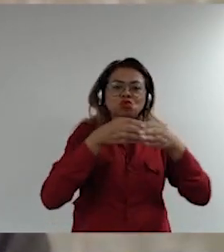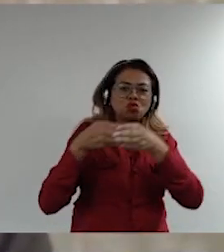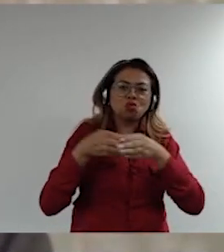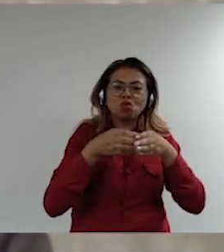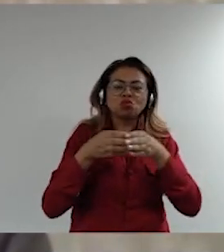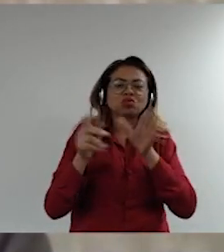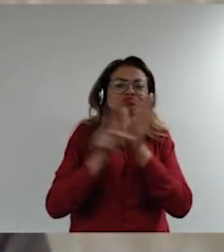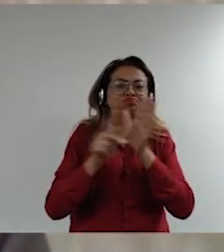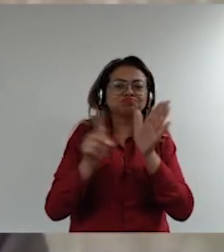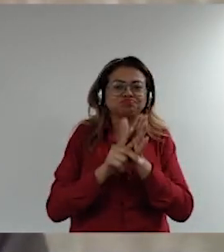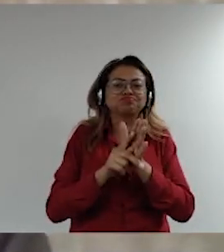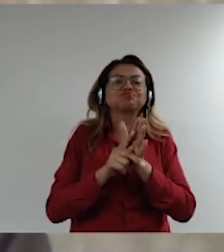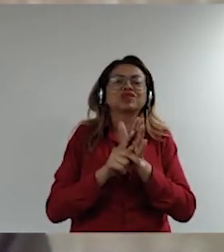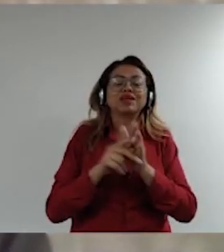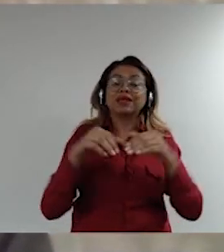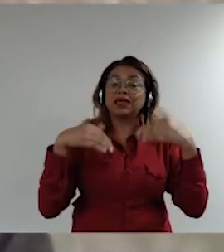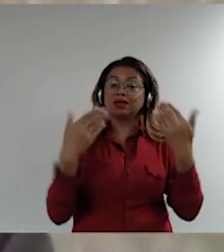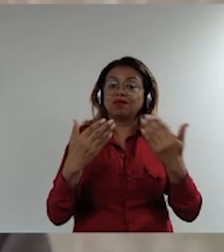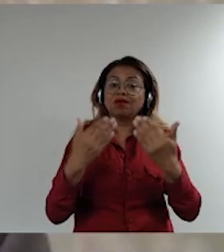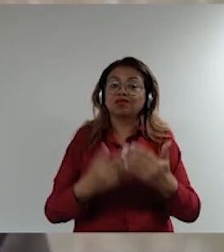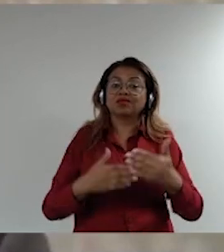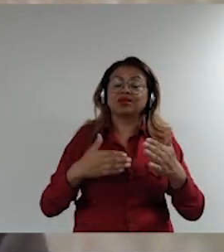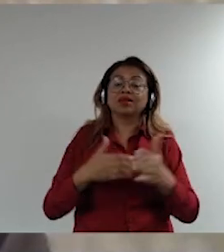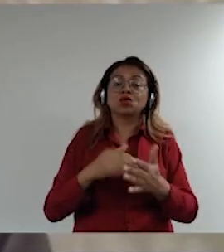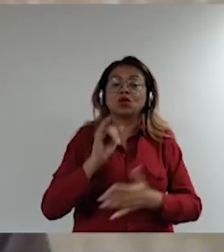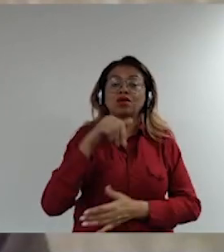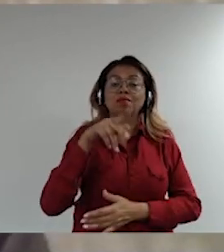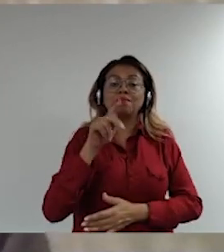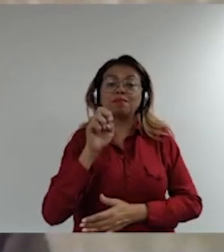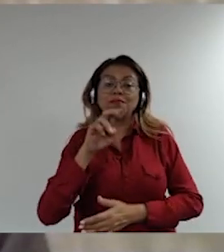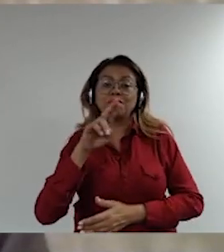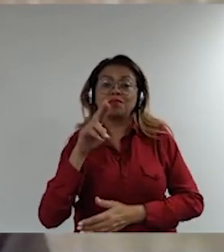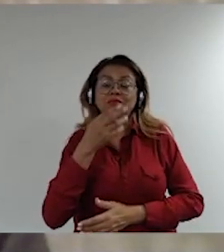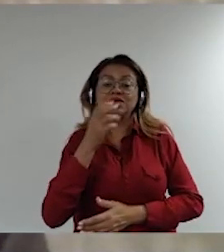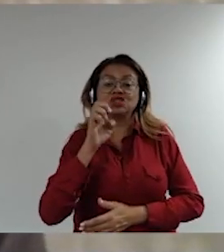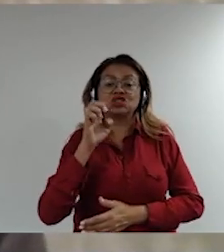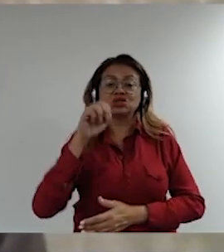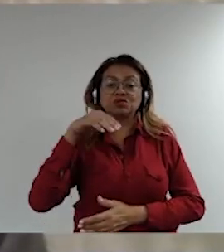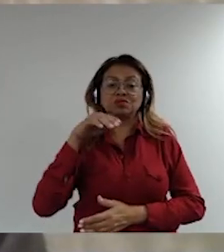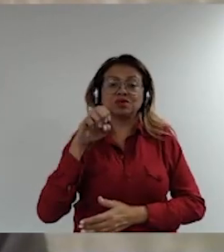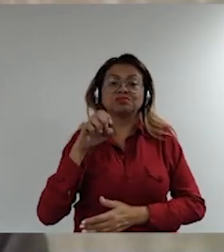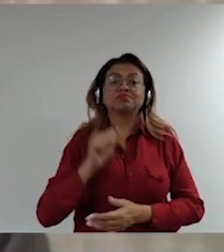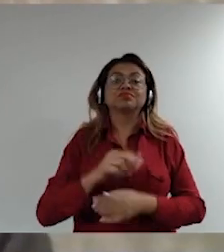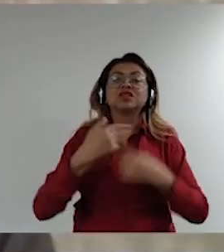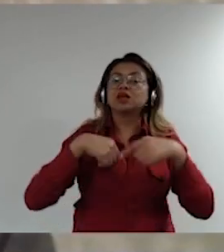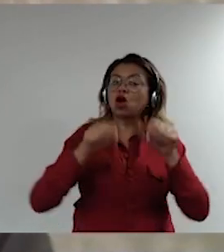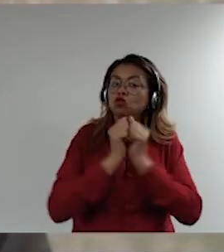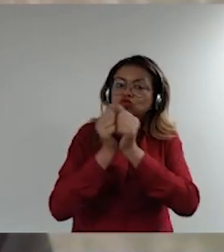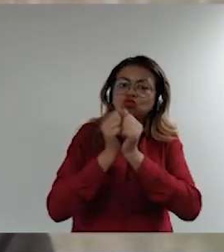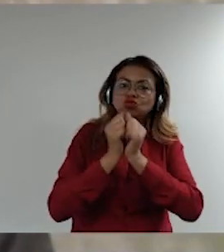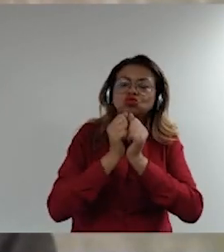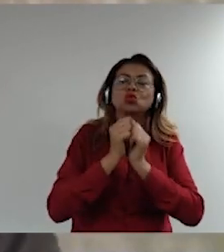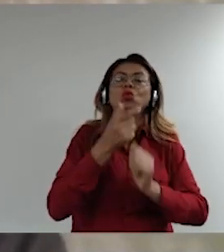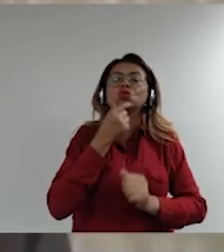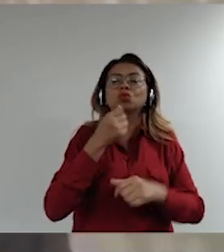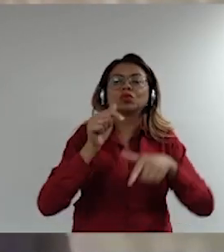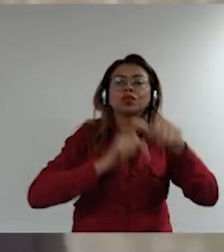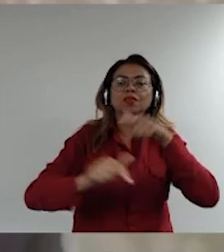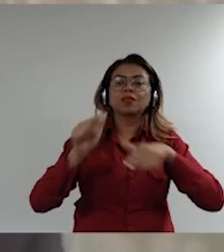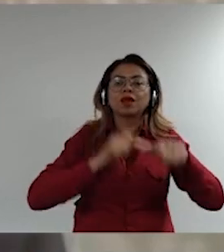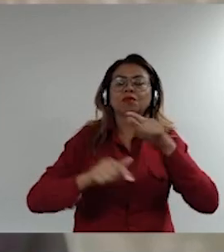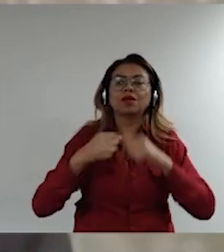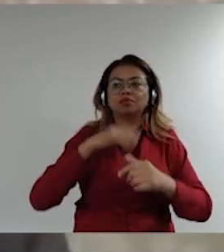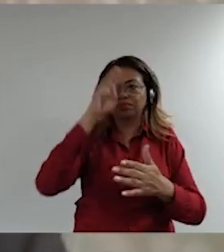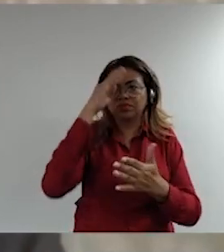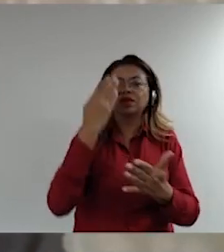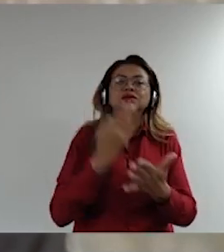espinhosa, aquela comissão do impeachment, né? E eu, ao lado de Setembrino, pudemos realizar assim, um trabalho que